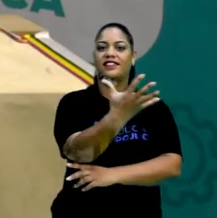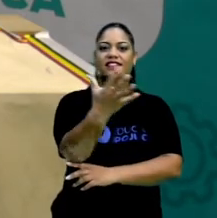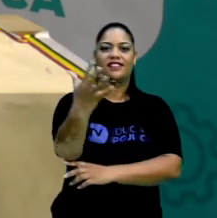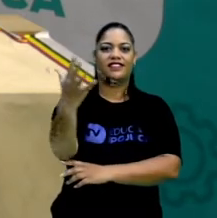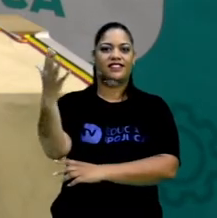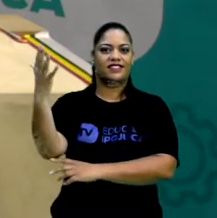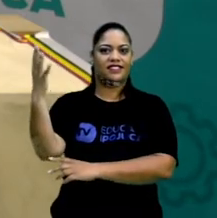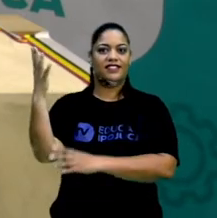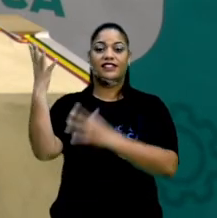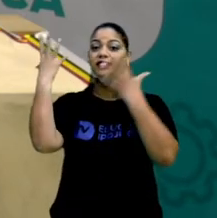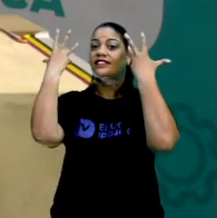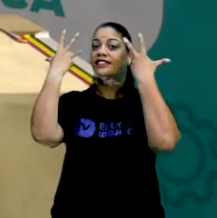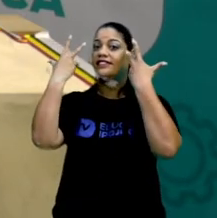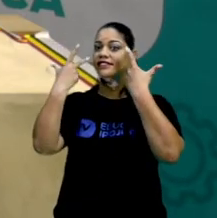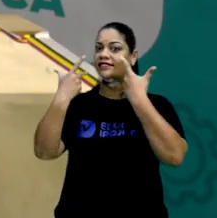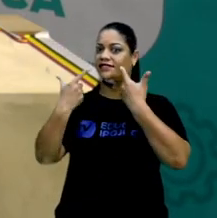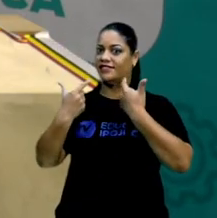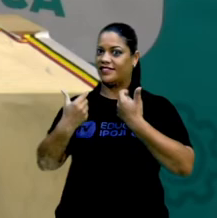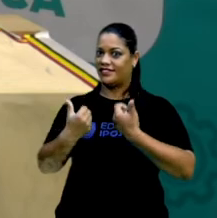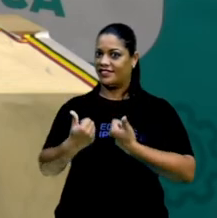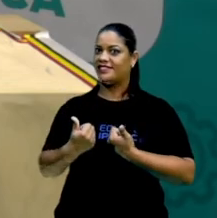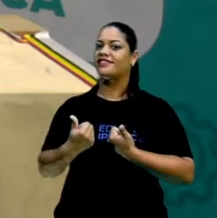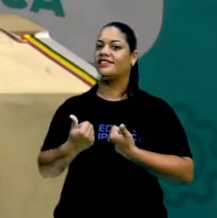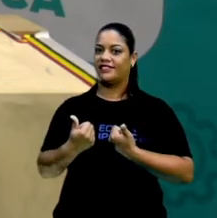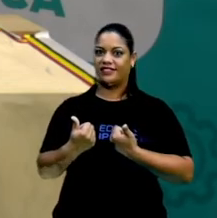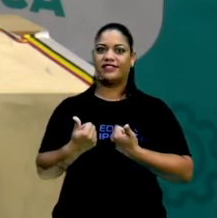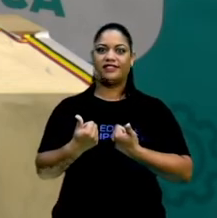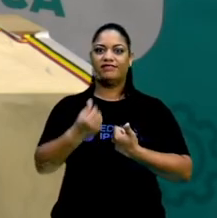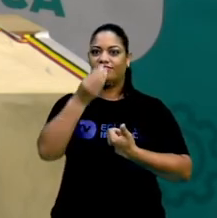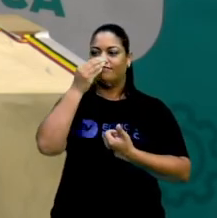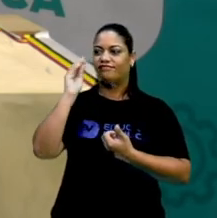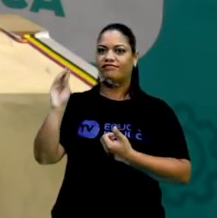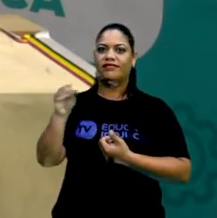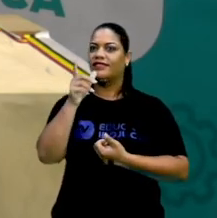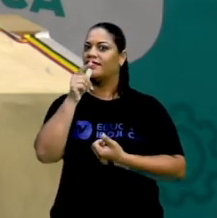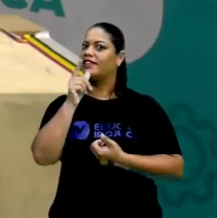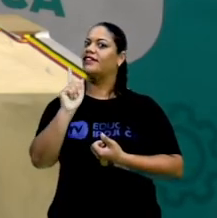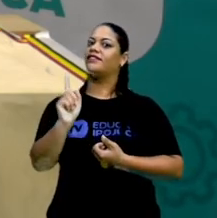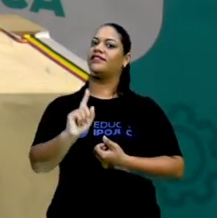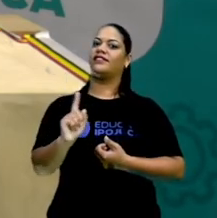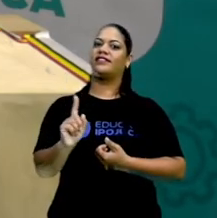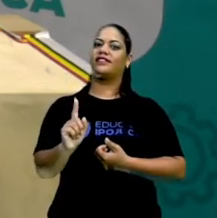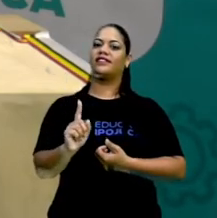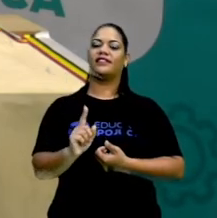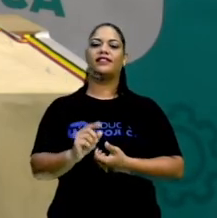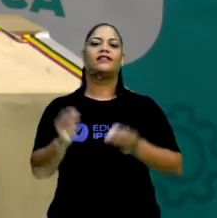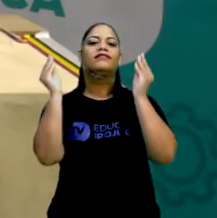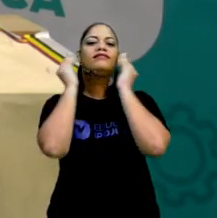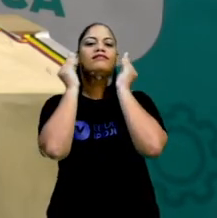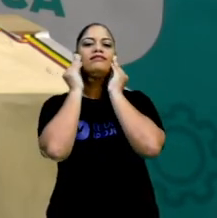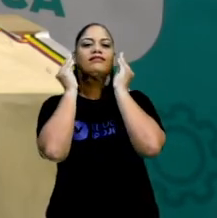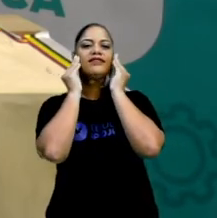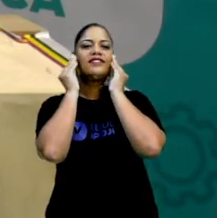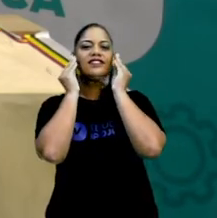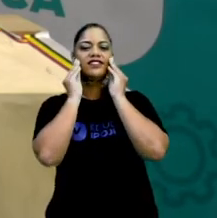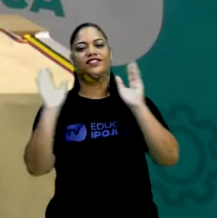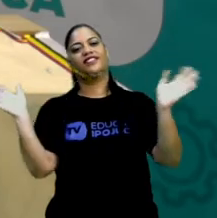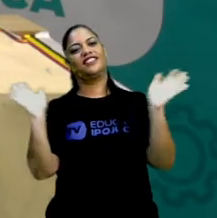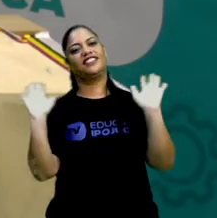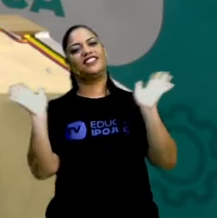natureza, para os animais. Então, não desperdice a água, certo? Beijos.